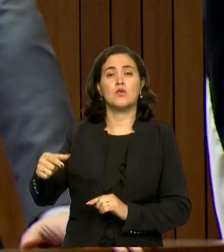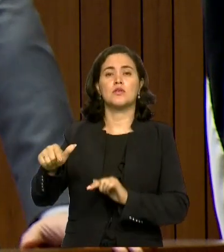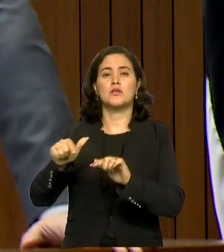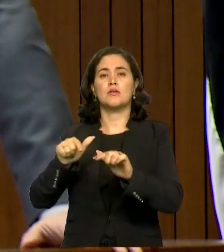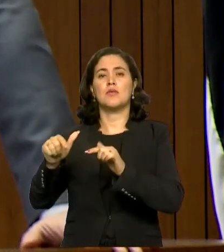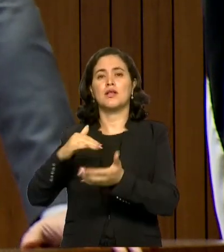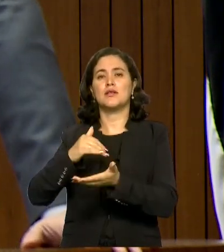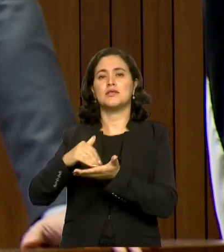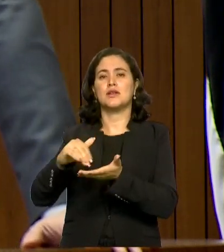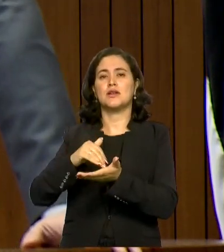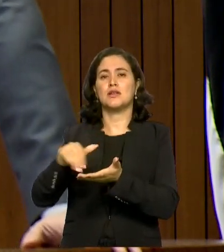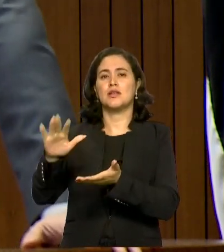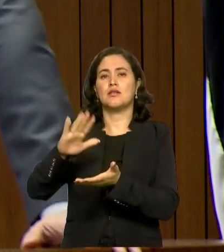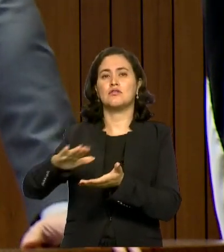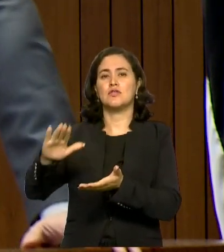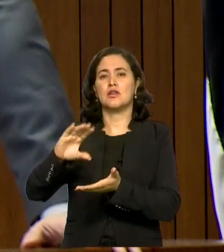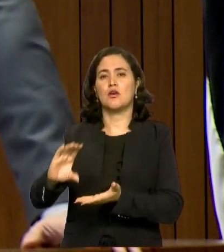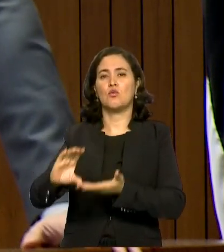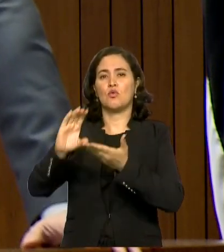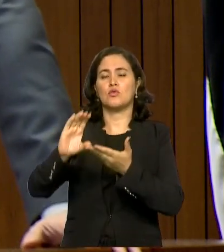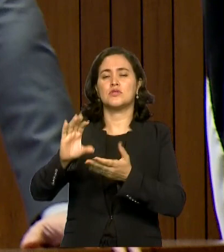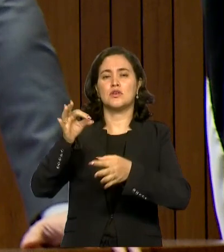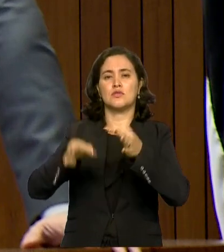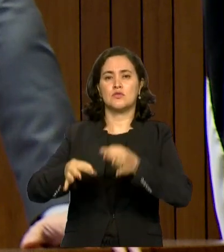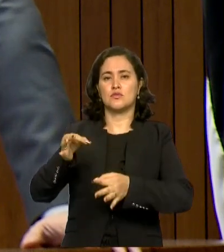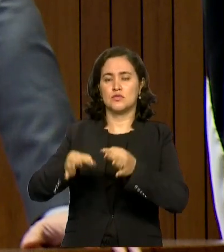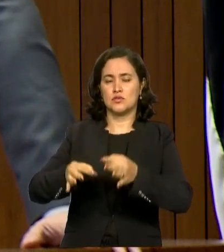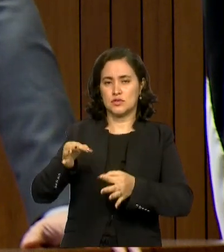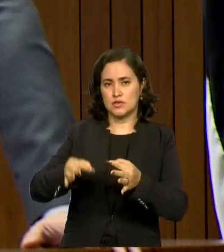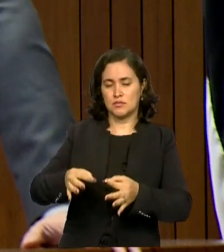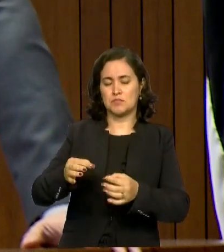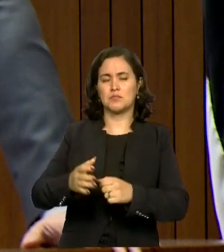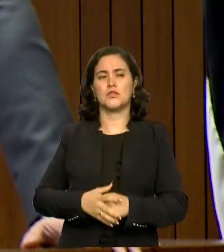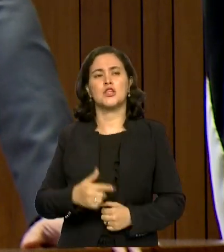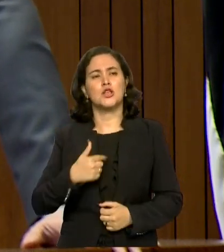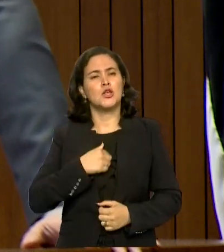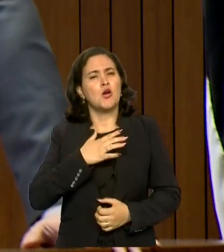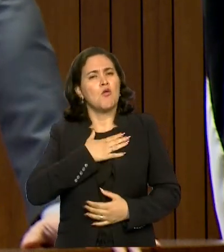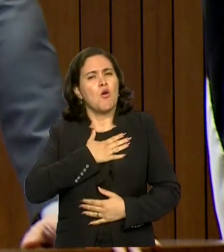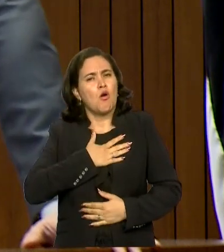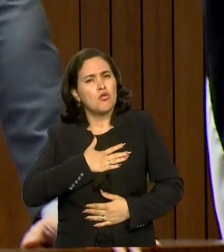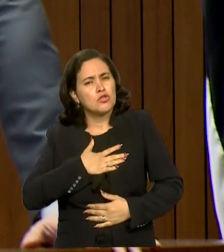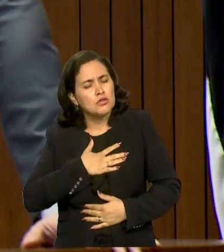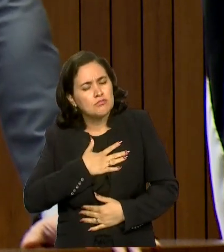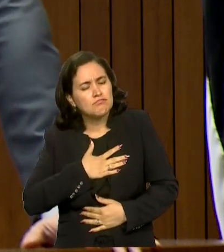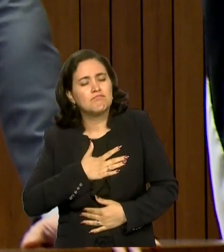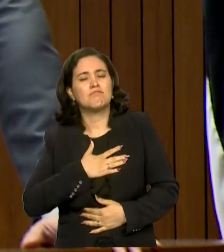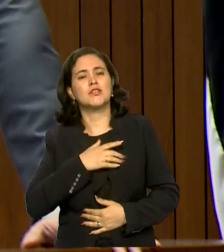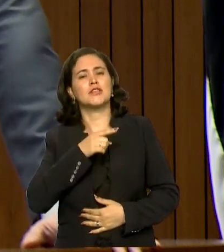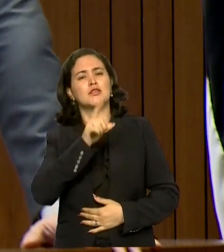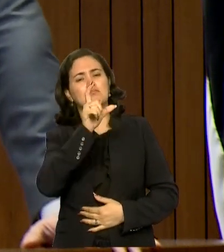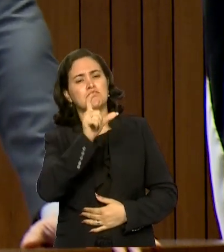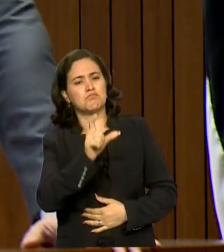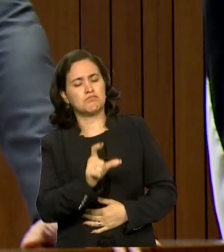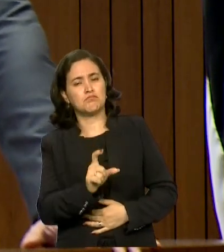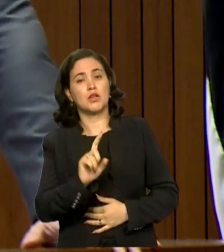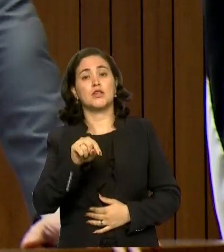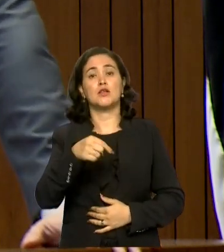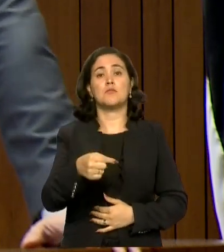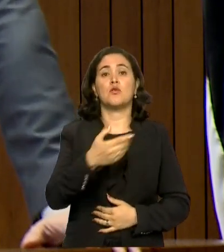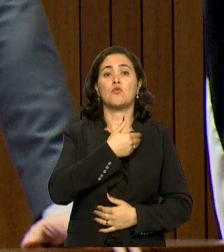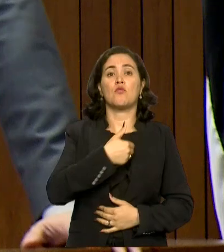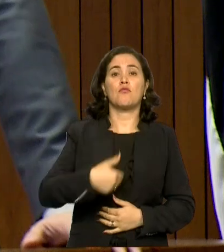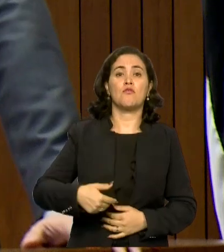do Conselho Nacional de Justiça. E eu, por ele, tinha uma admiração muito grande. No momento seguinte, no governo Jackson Lago, ele deputado